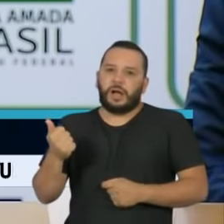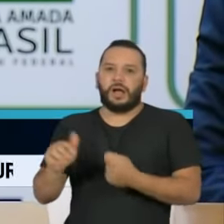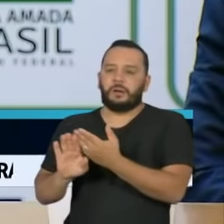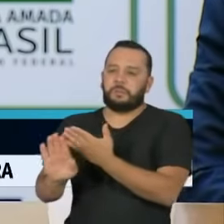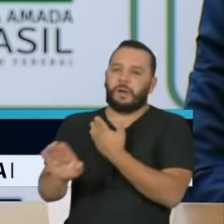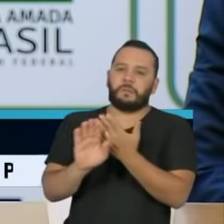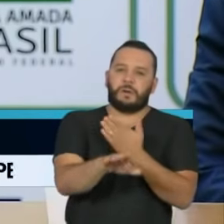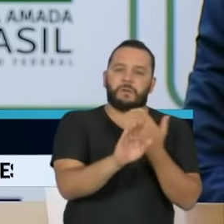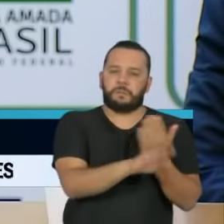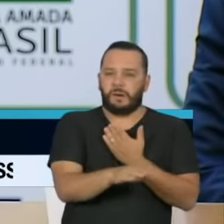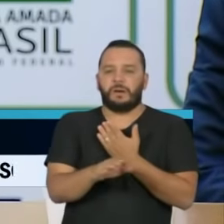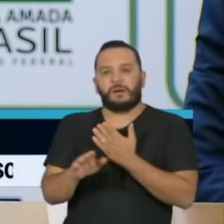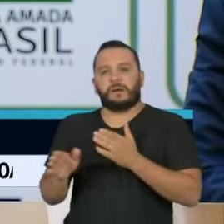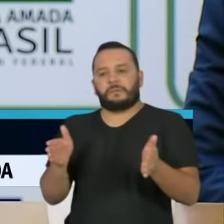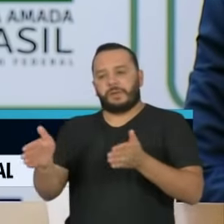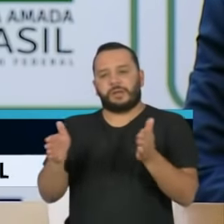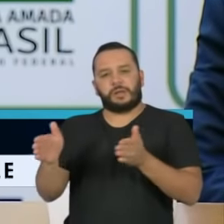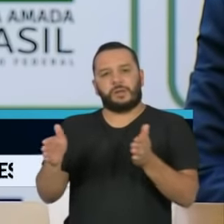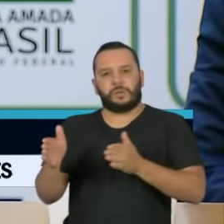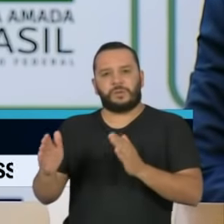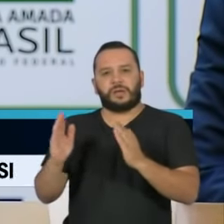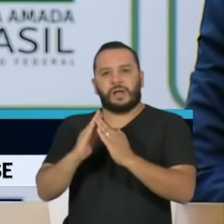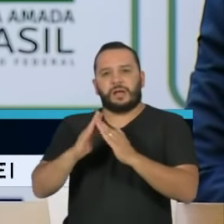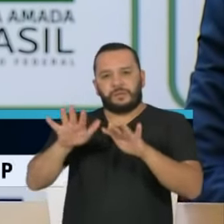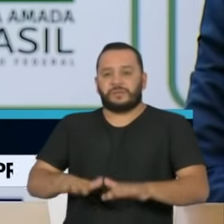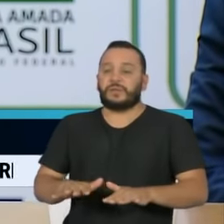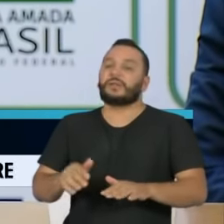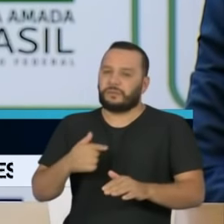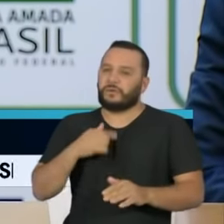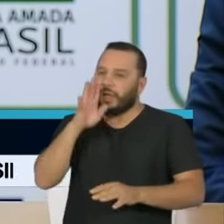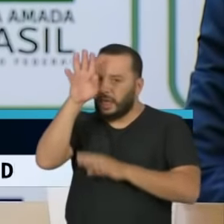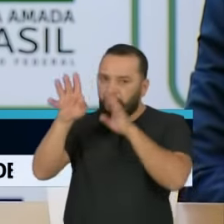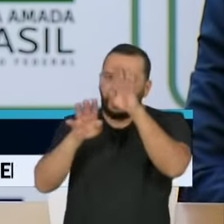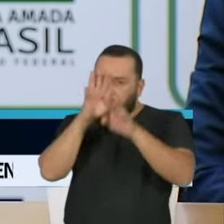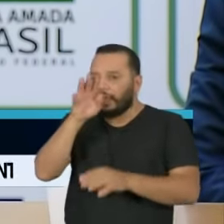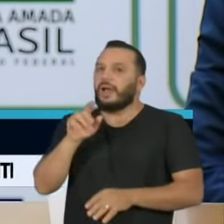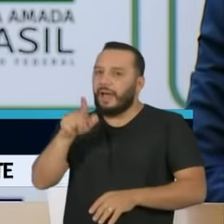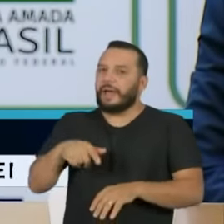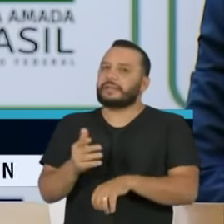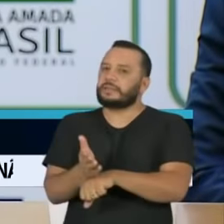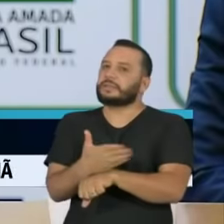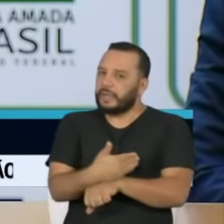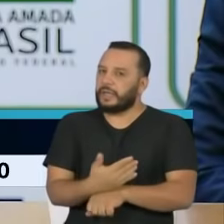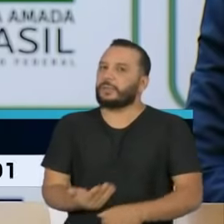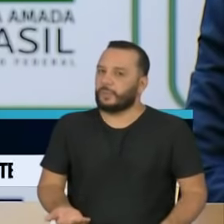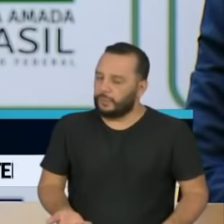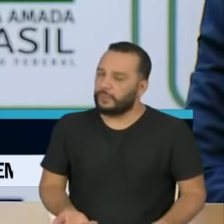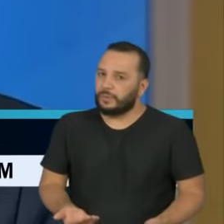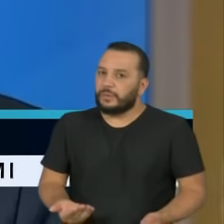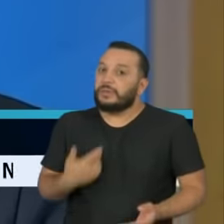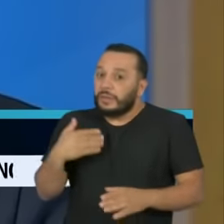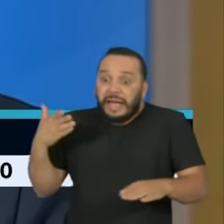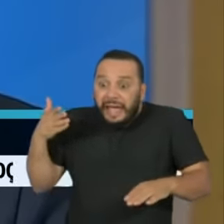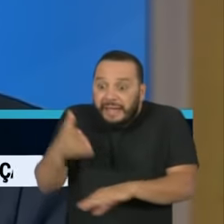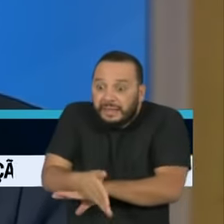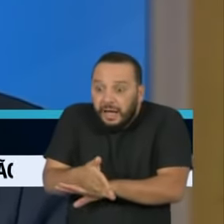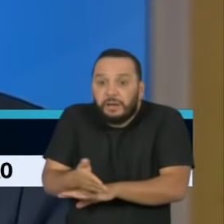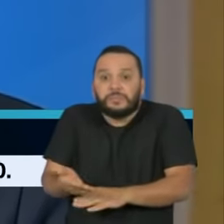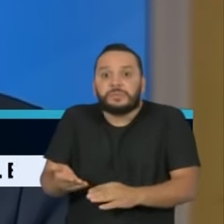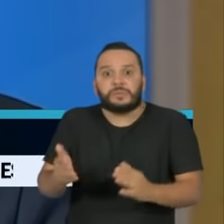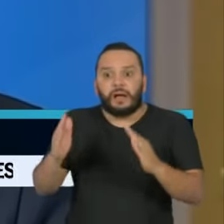bom, foi precipitado, foi cedo. Foi uma sensação de entramos e agora como é que saímos? O